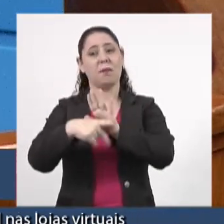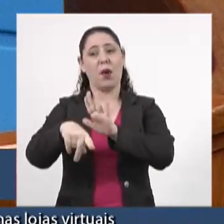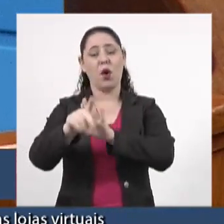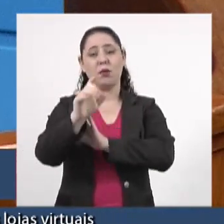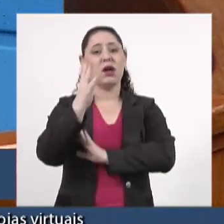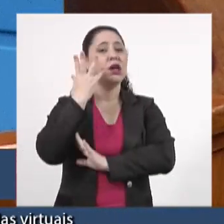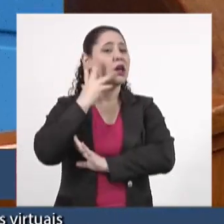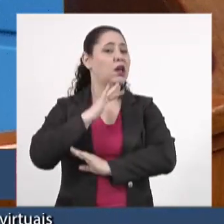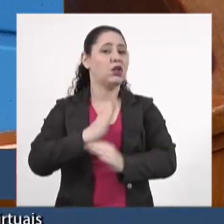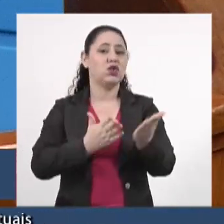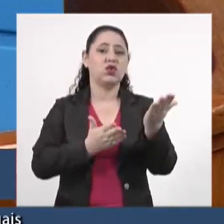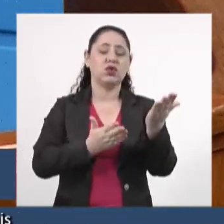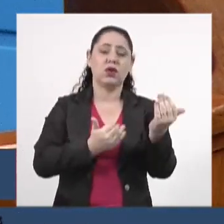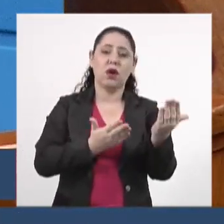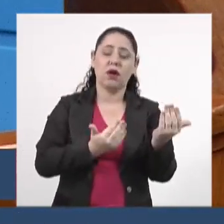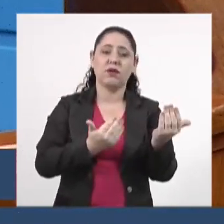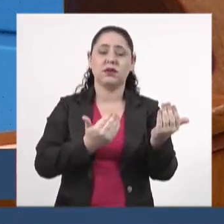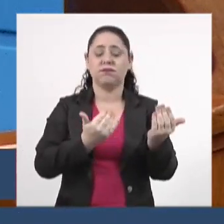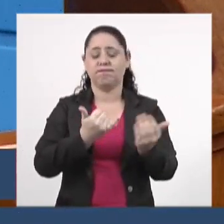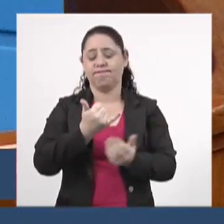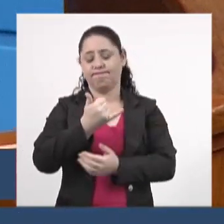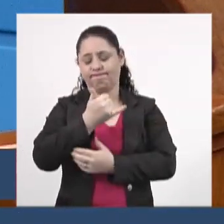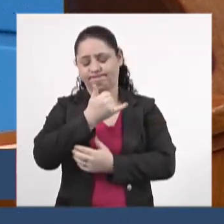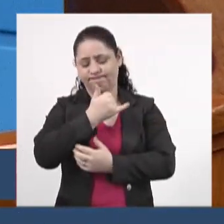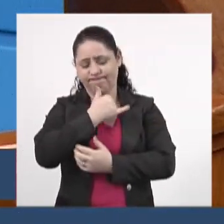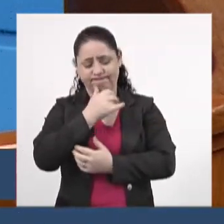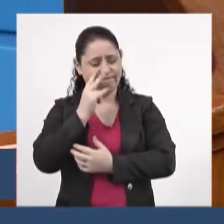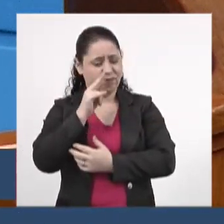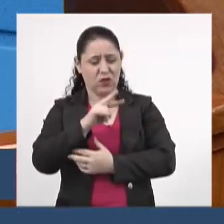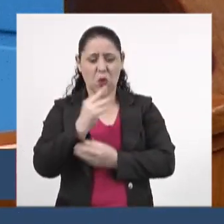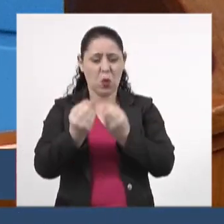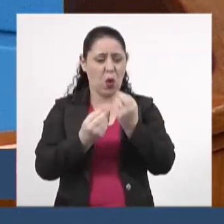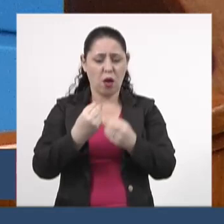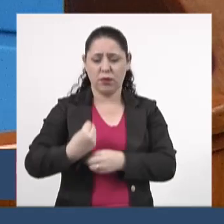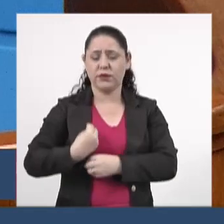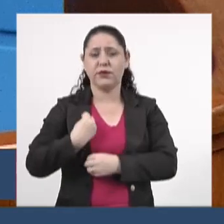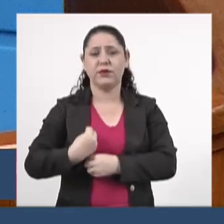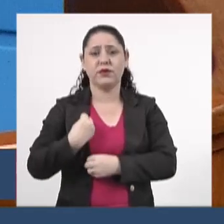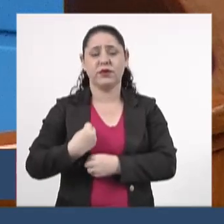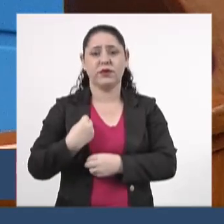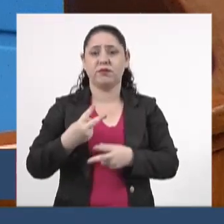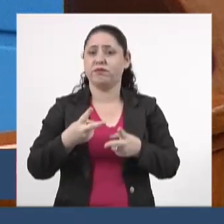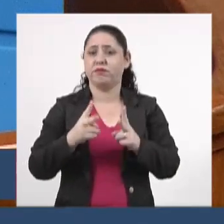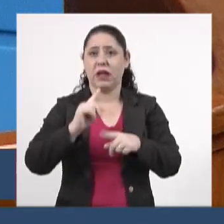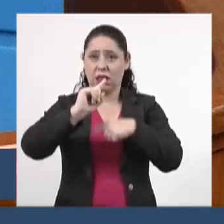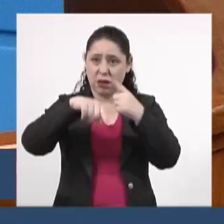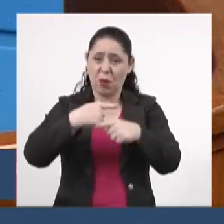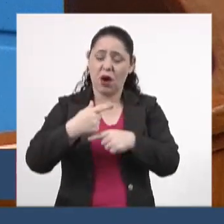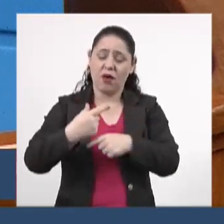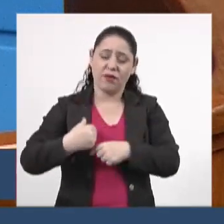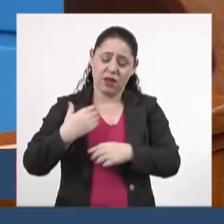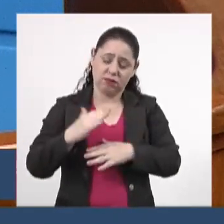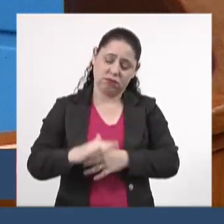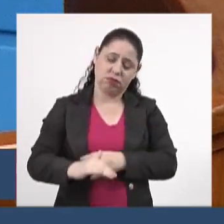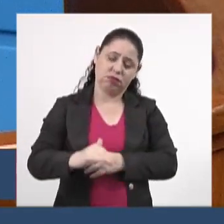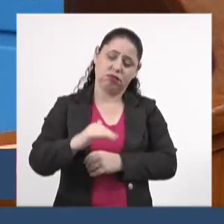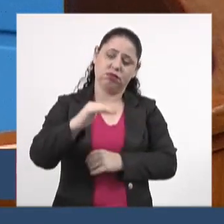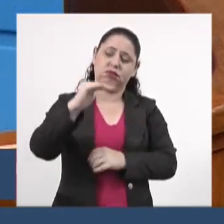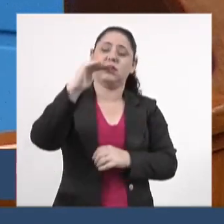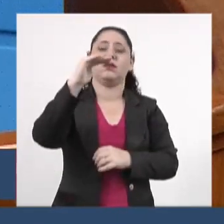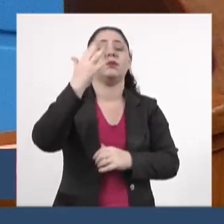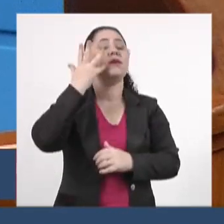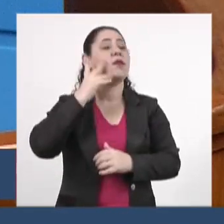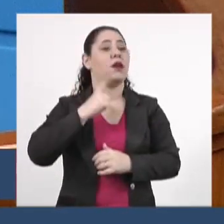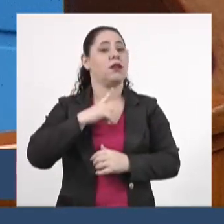casa. E é muito triste de ver como elas vivem, né? Como elas conduzem ali depois a vida delas, né? Crianças que